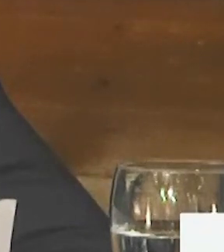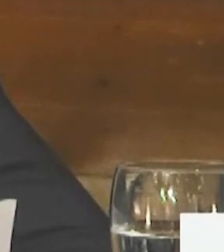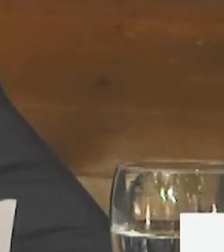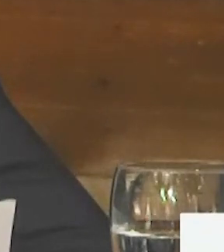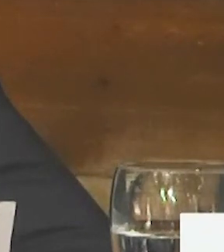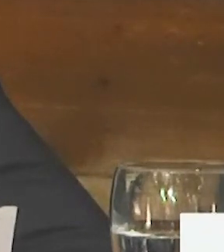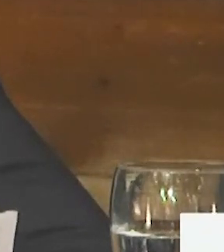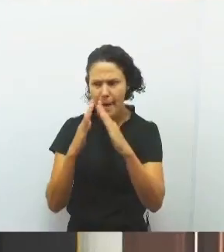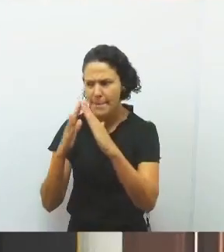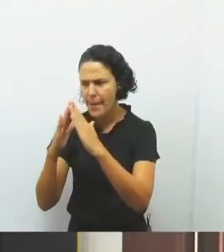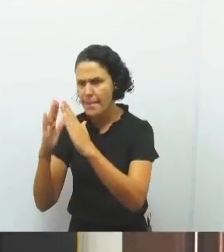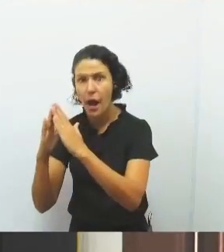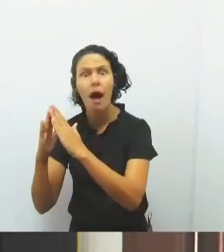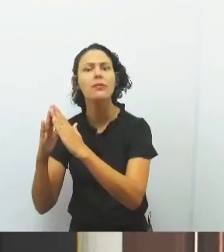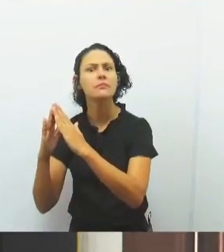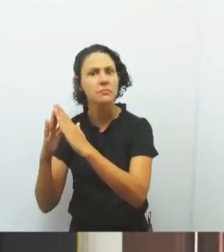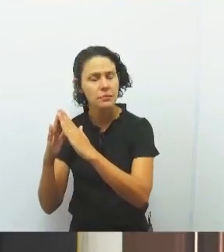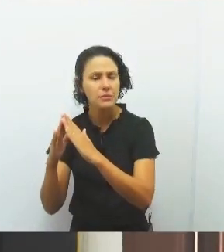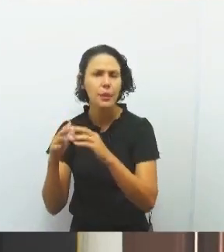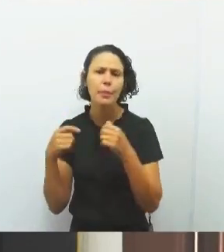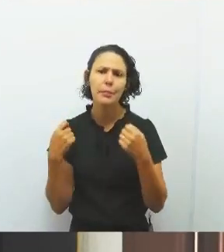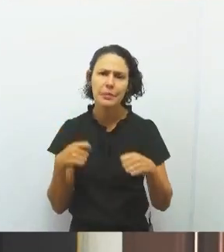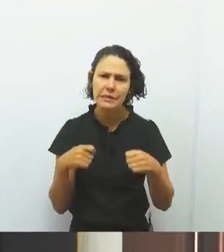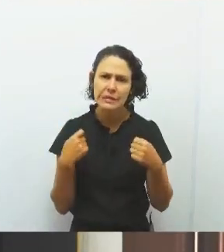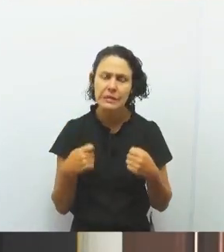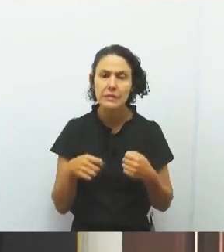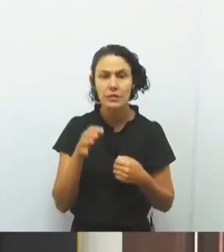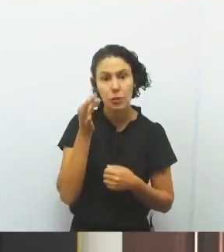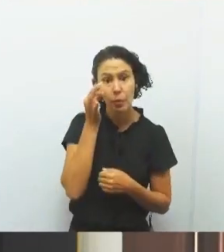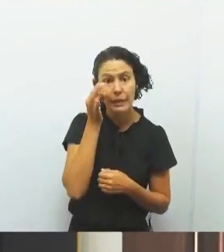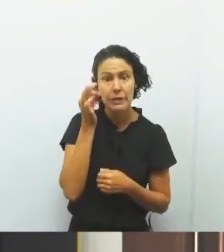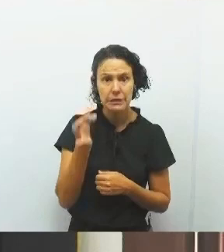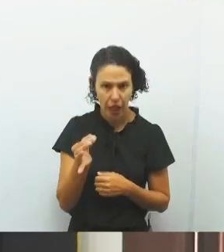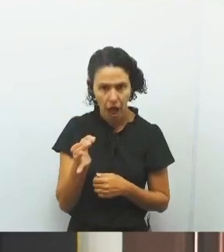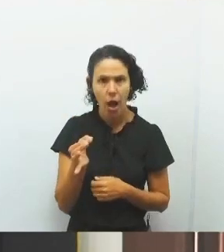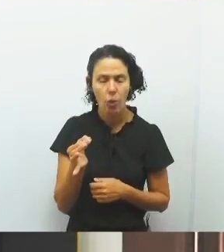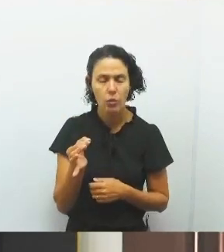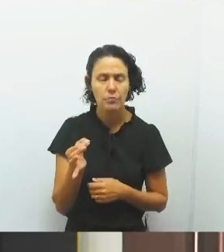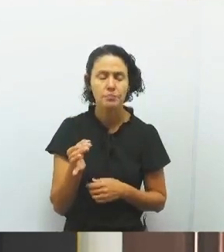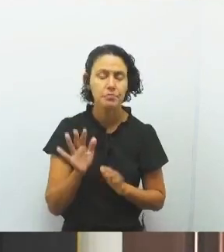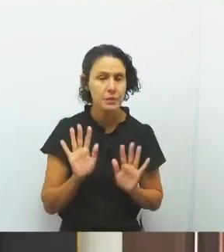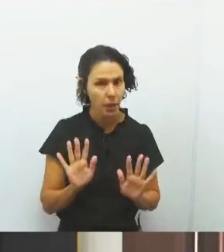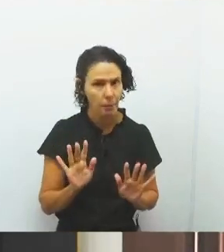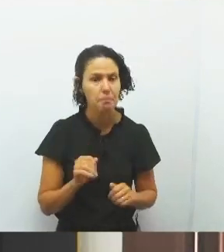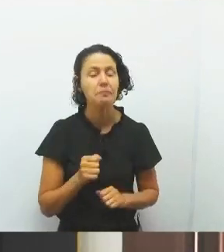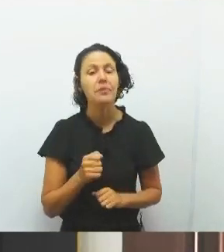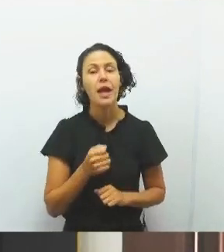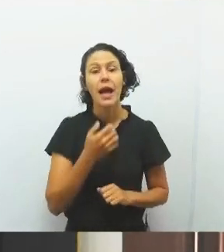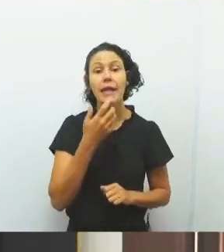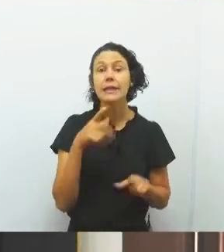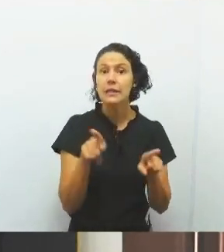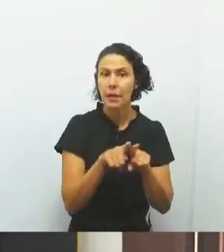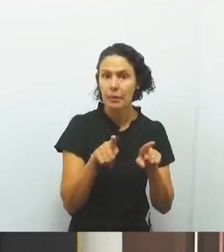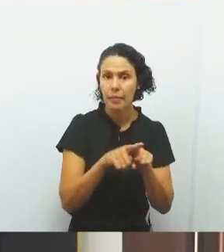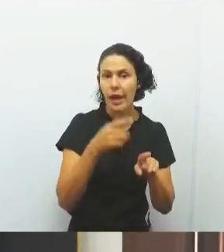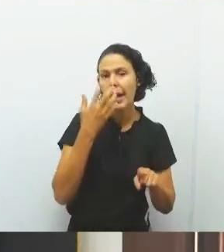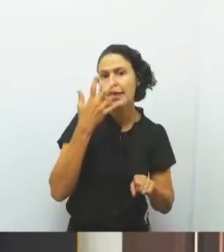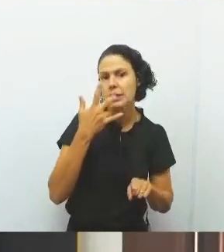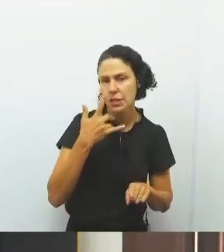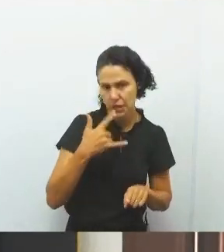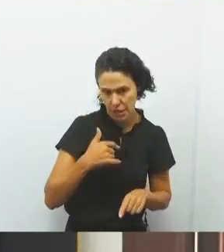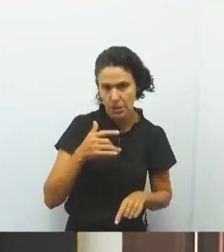melhorias no Alto do Parque das Palmeiras todas as crianças que estudam no promor ela